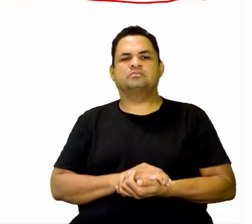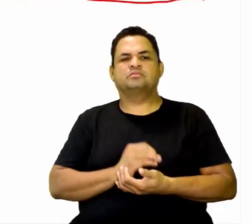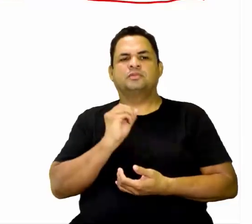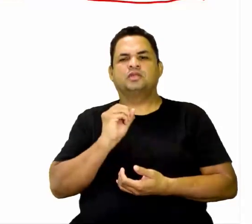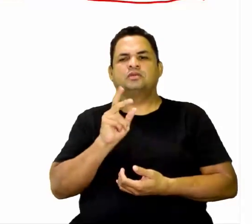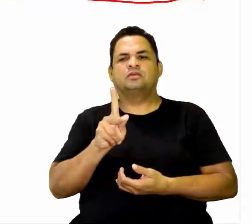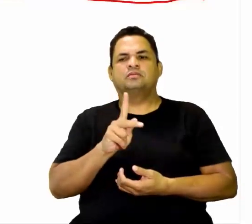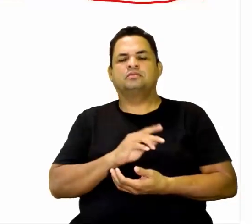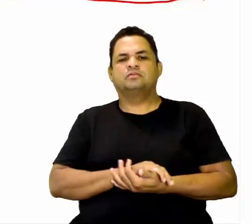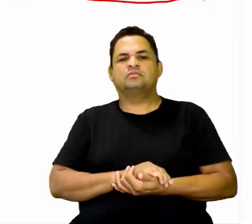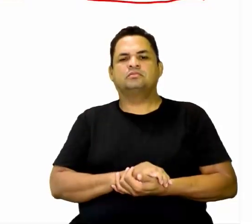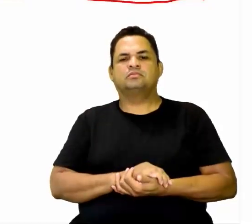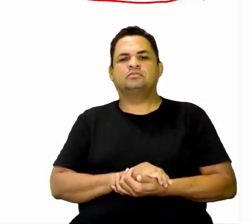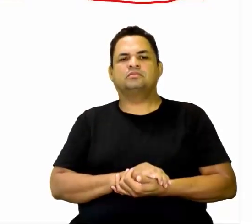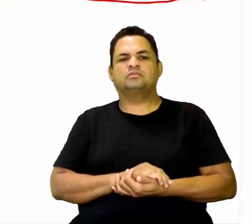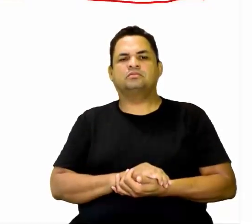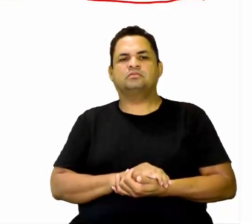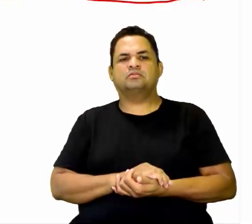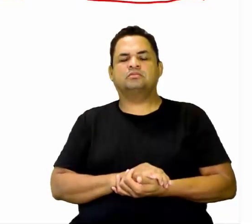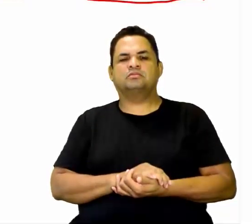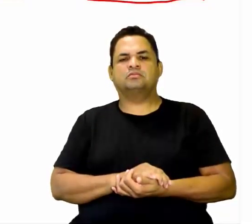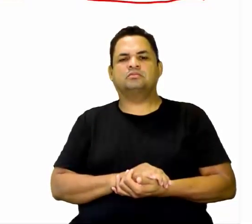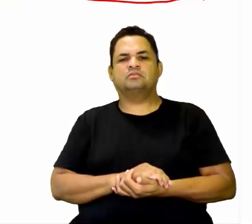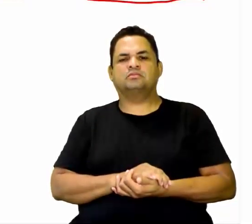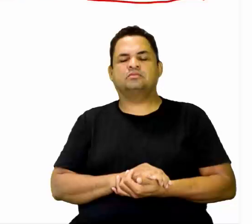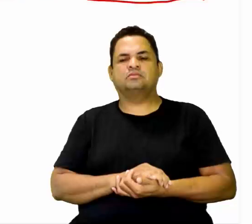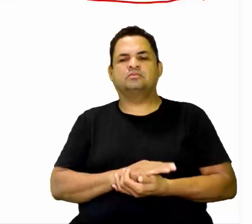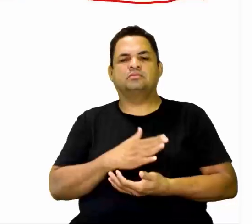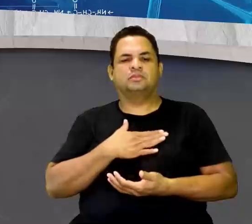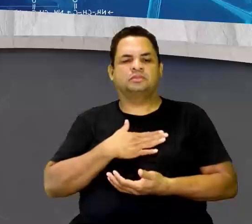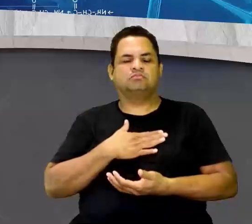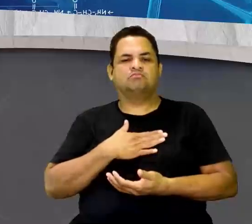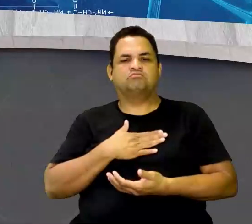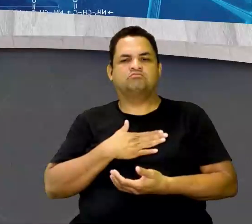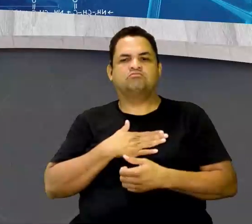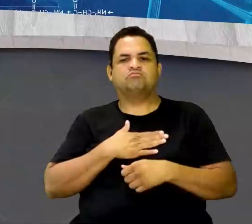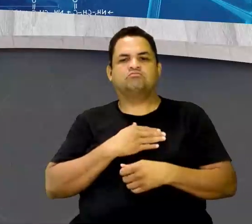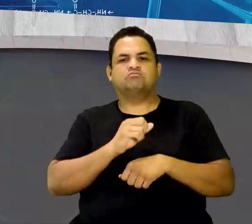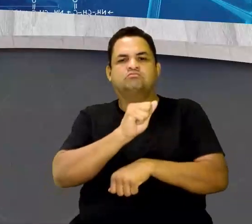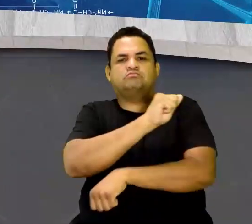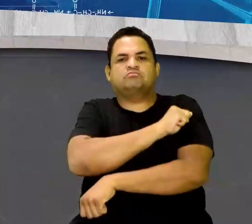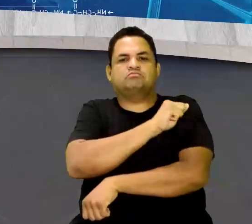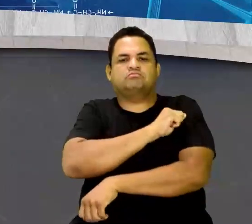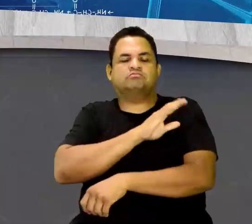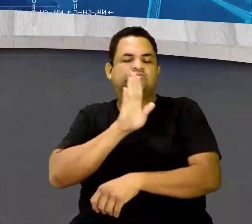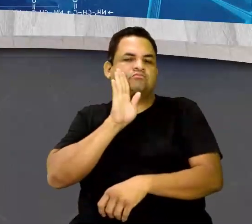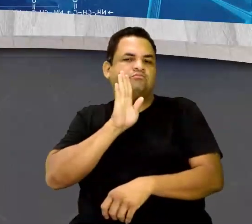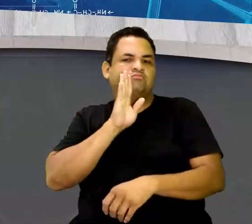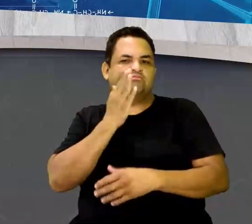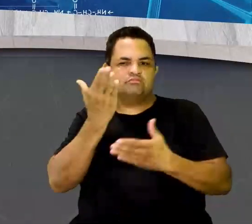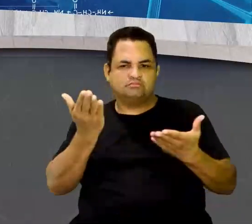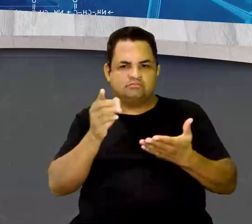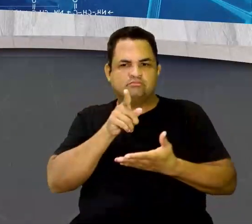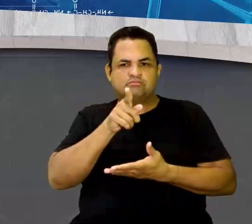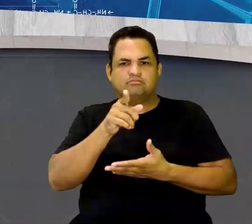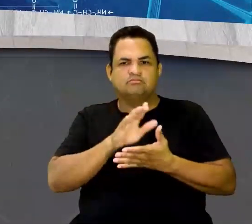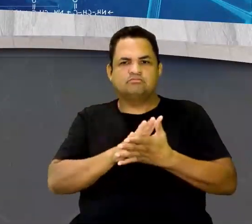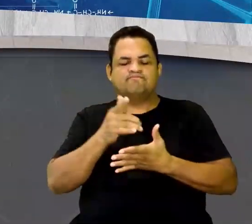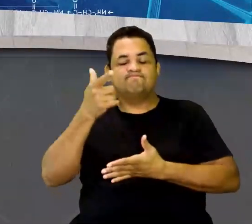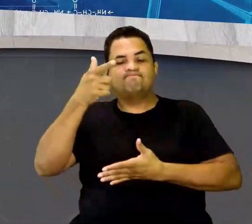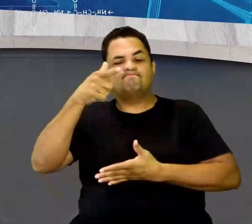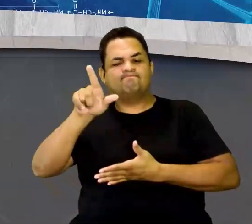ok? Vamos agora ao seguinte, meu caro aluno. Que bacana que você